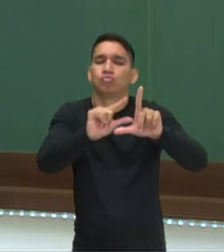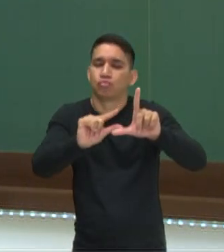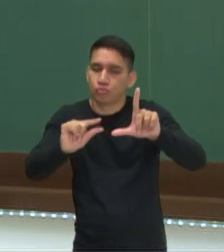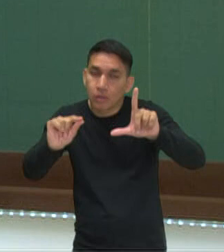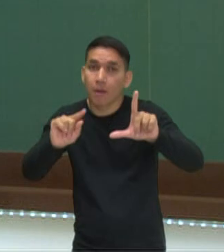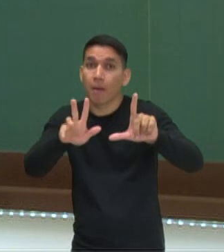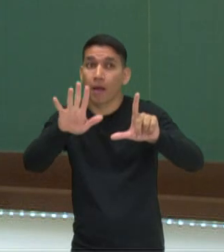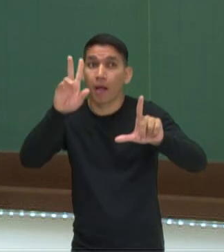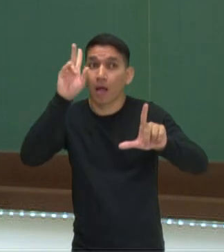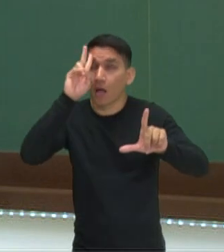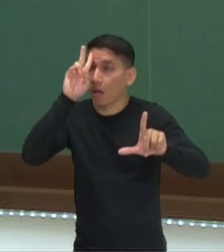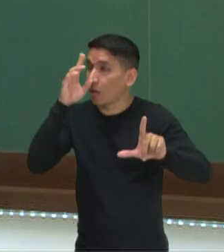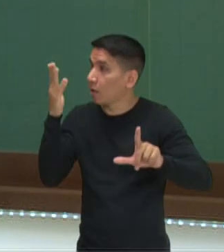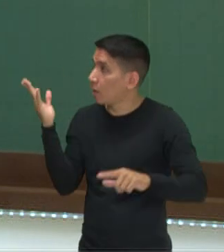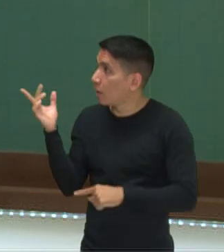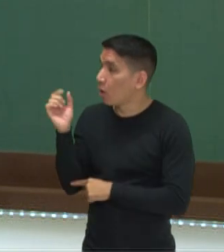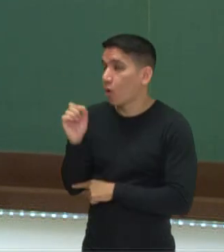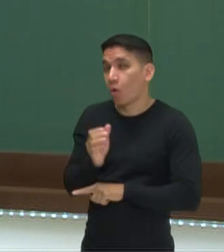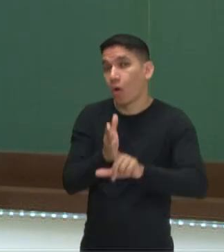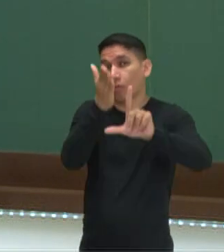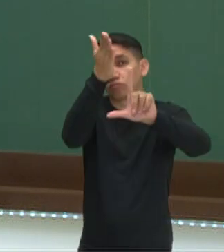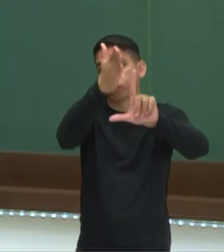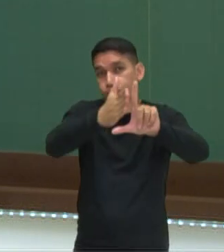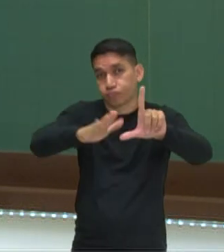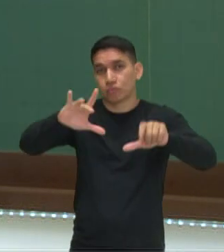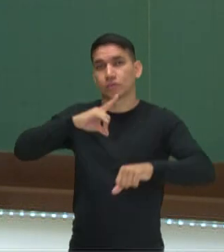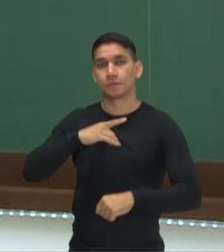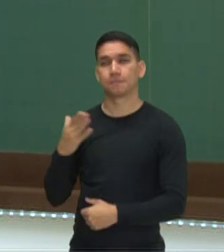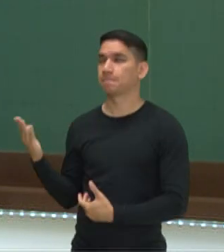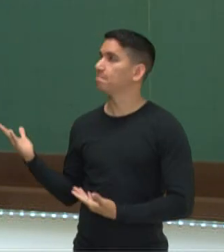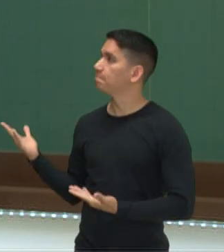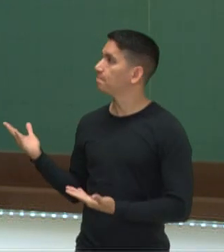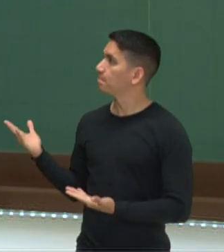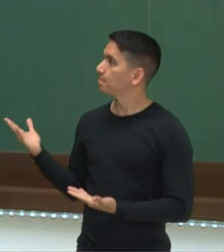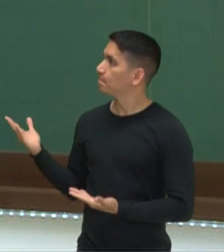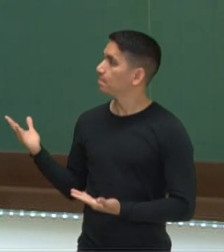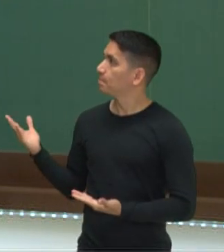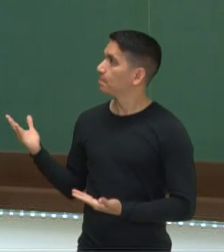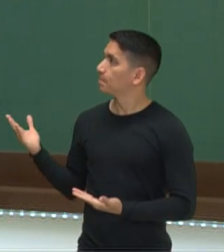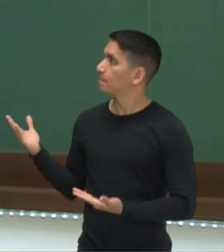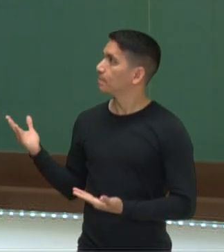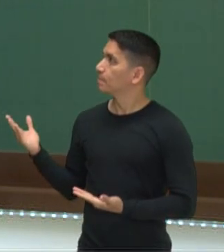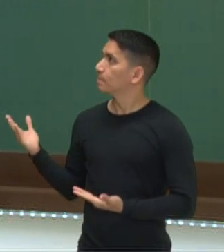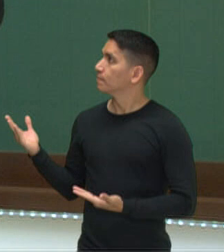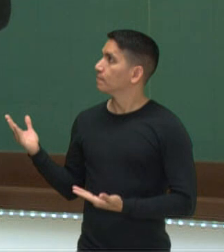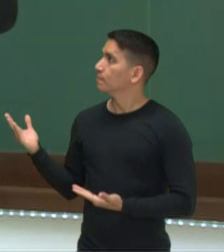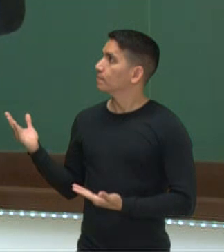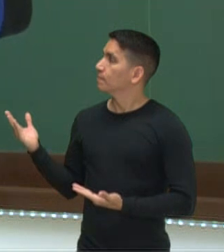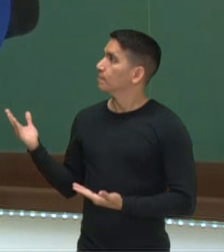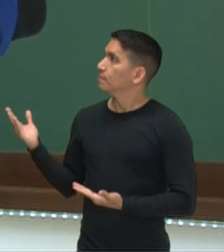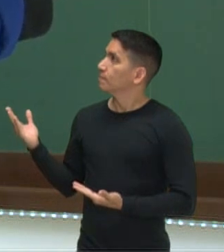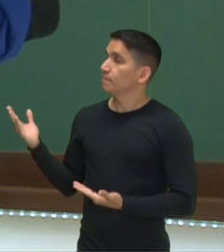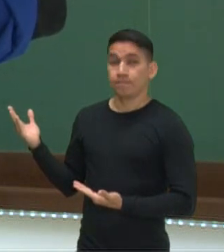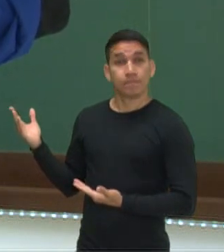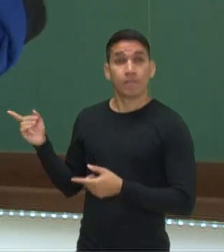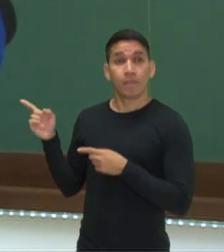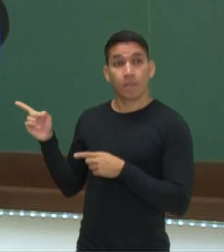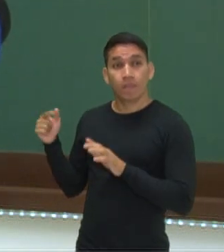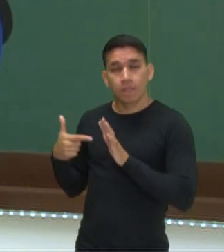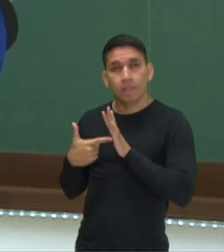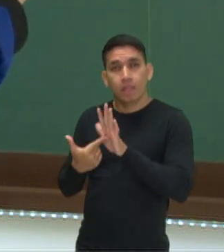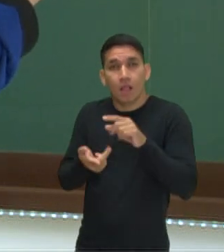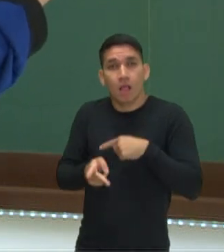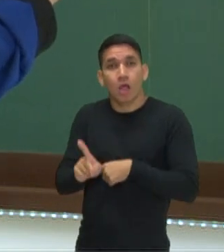pessoal, olha só, olha a curva que a gente traçou. Assim, assim, vai continuar.